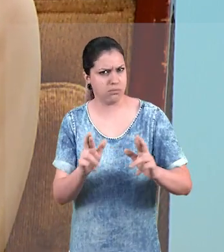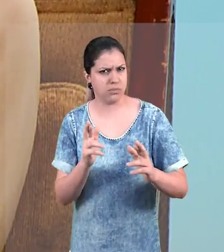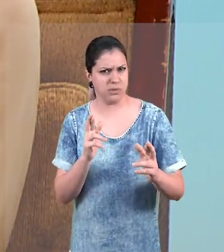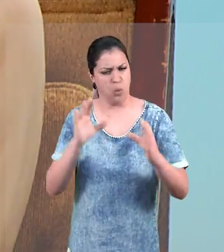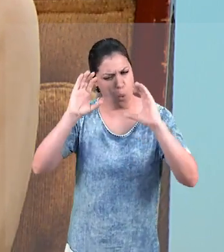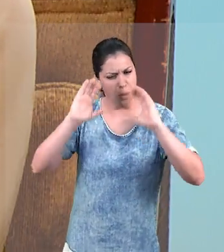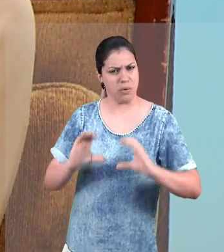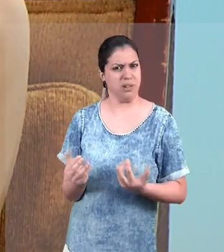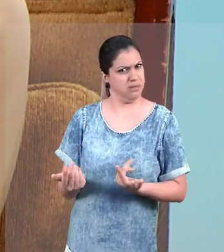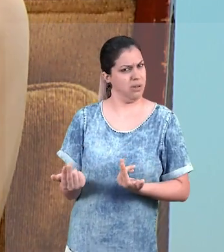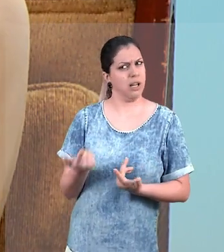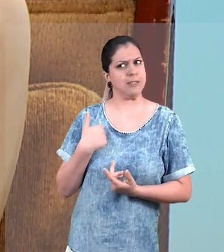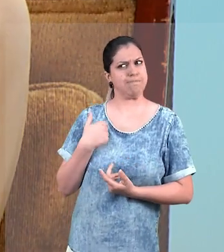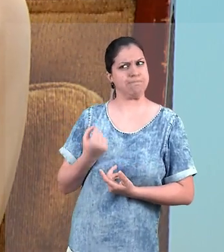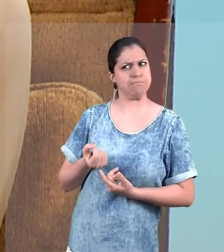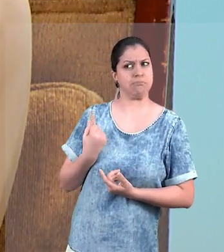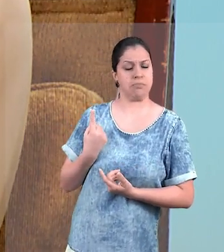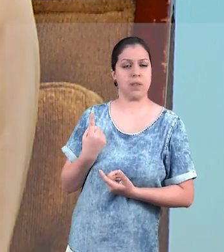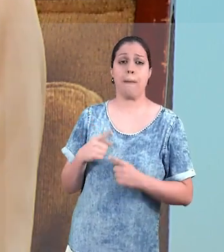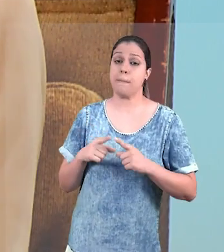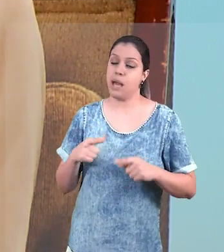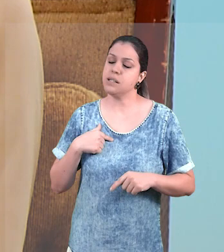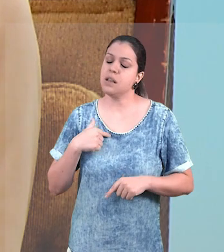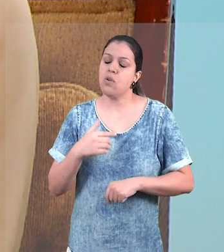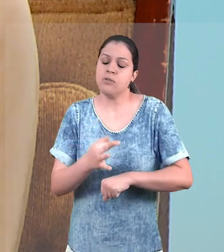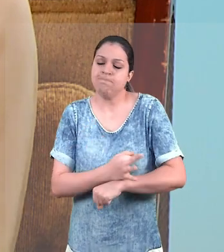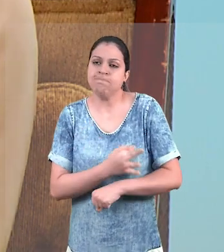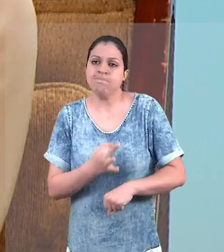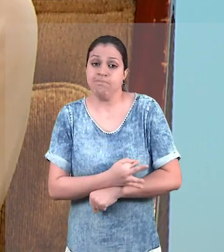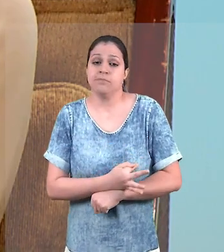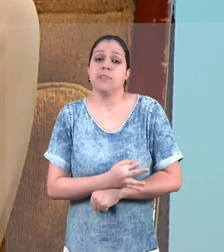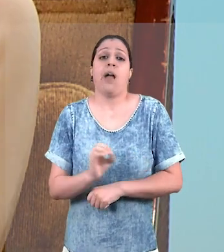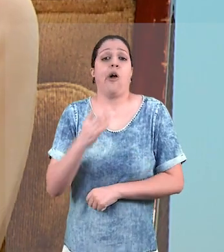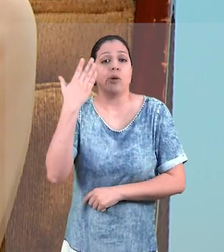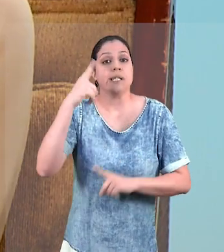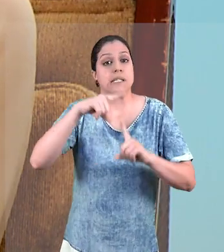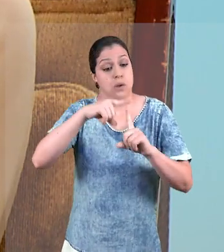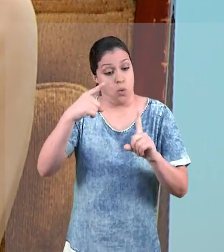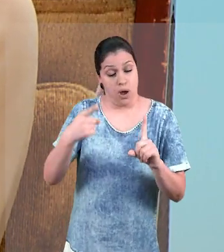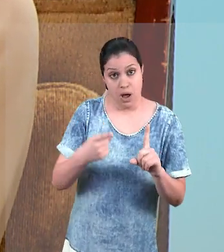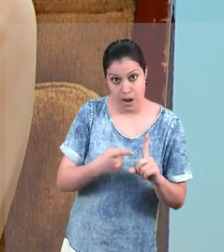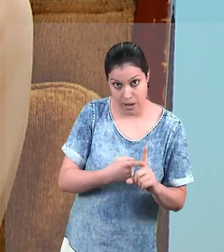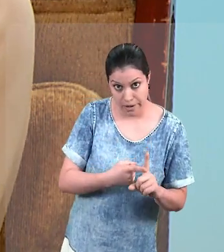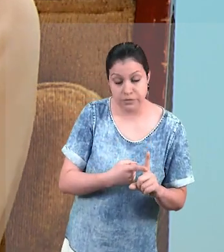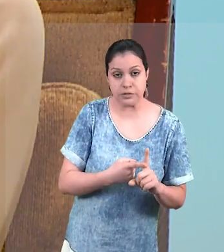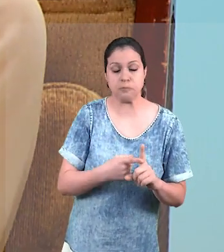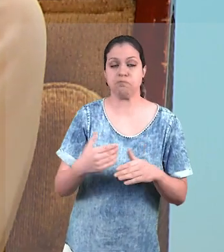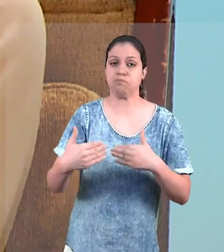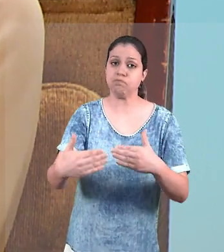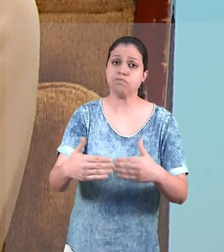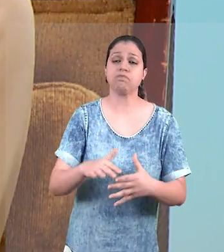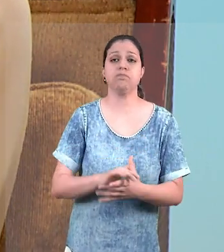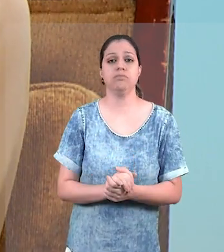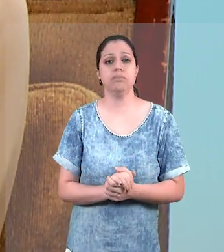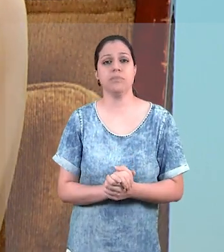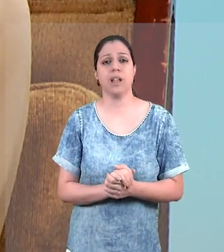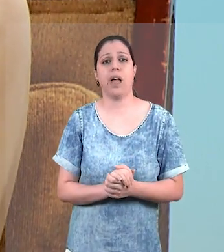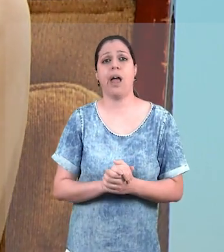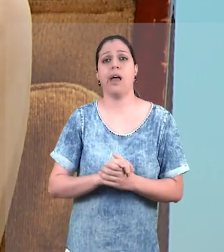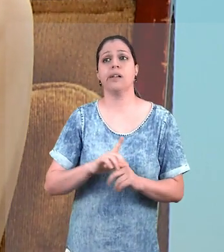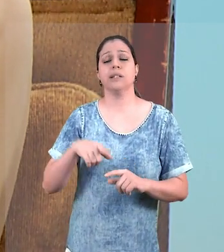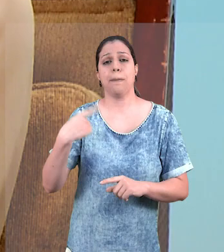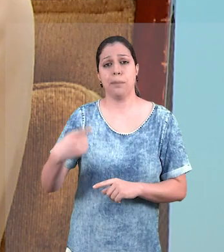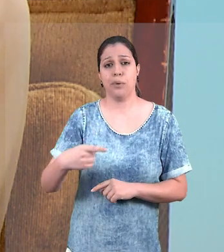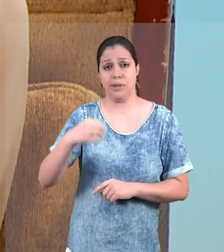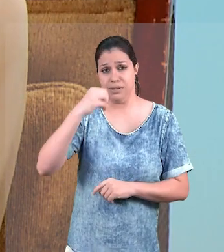relacionamentos comportamento como esse. E fui suportando até o momento que eu fiquei grávida, depois de algum tempo de relacionamento, e aí